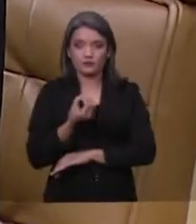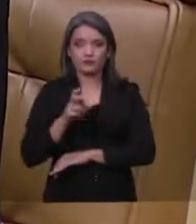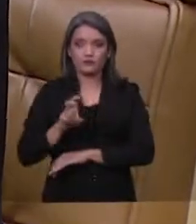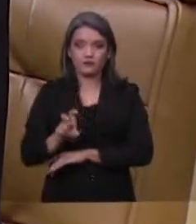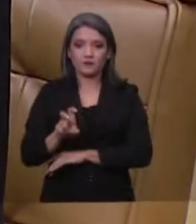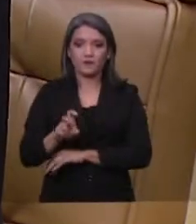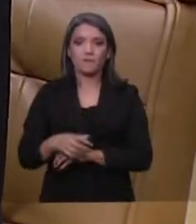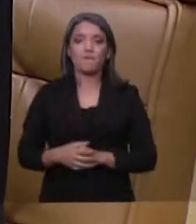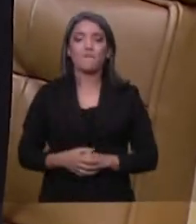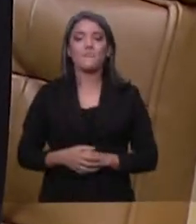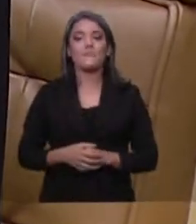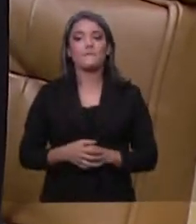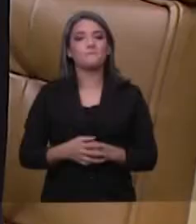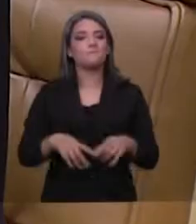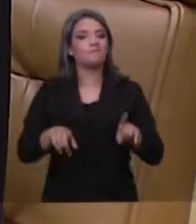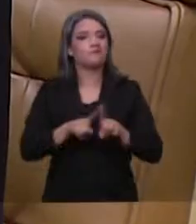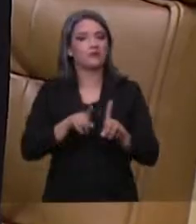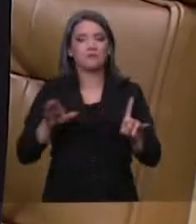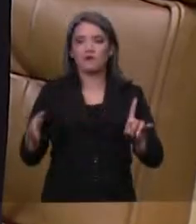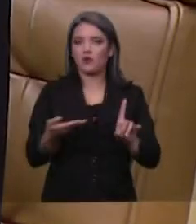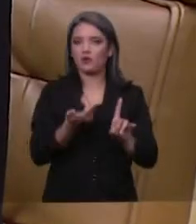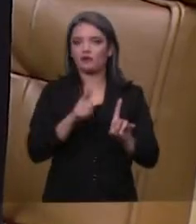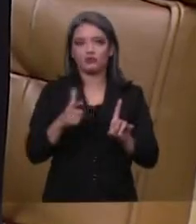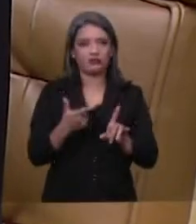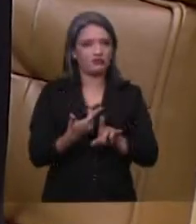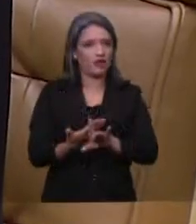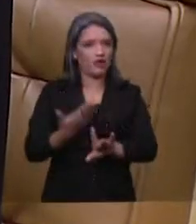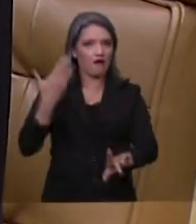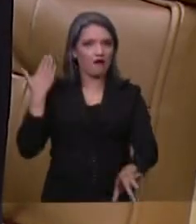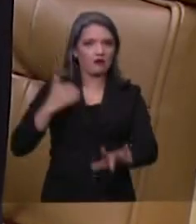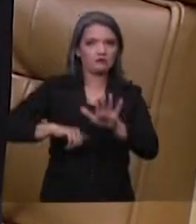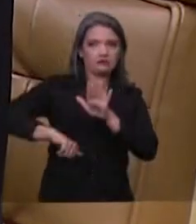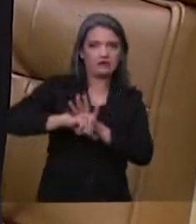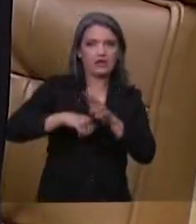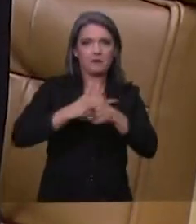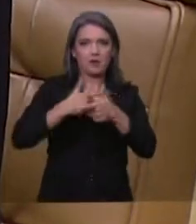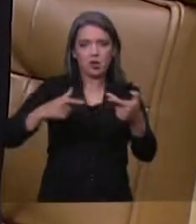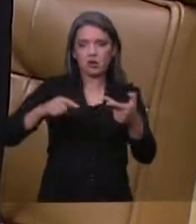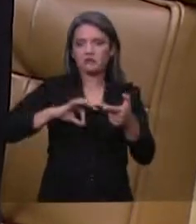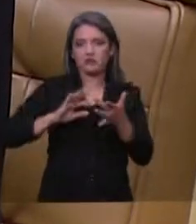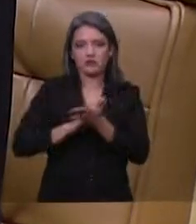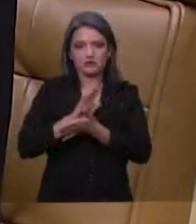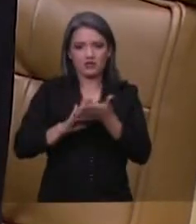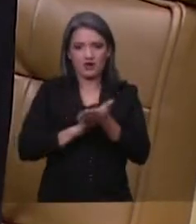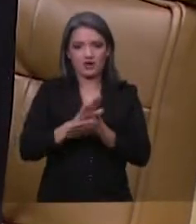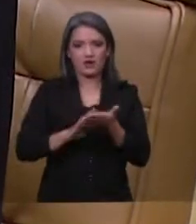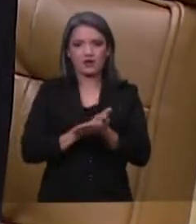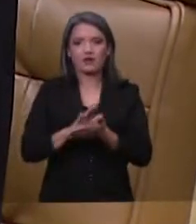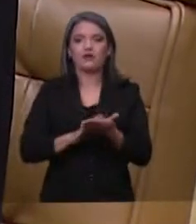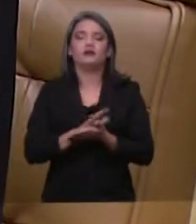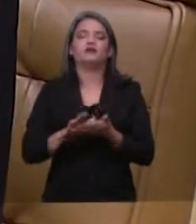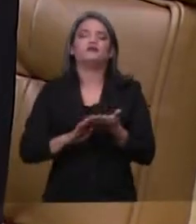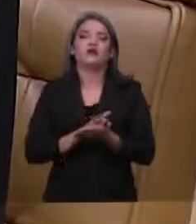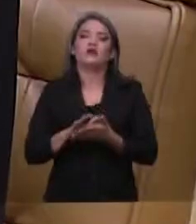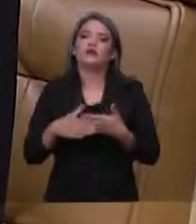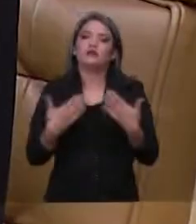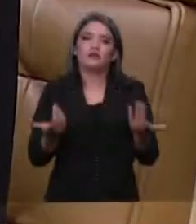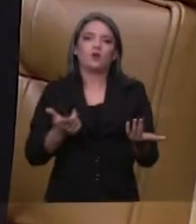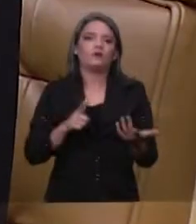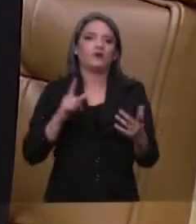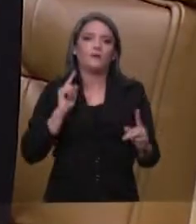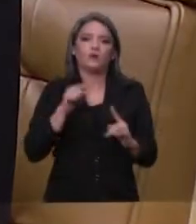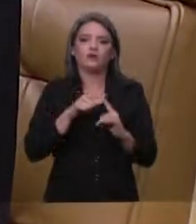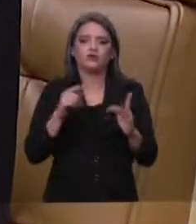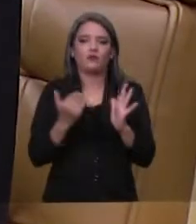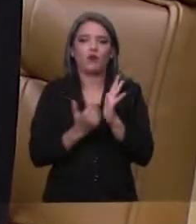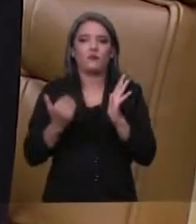9.605, o réu igualmente não registra antecedentes, não existindo condenações transitadas em julgado, em seu desfavor, capaz de autorizar o aumento da pena.